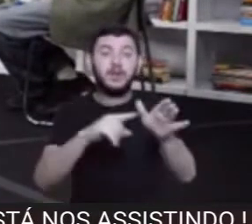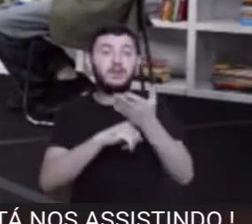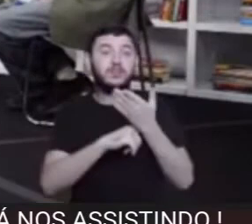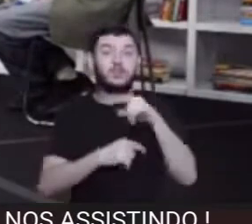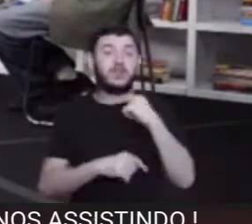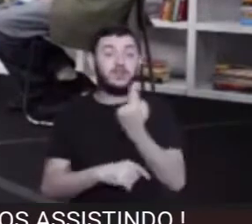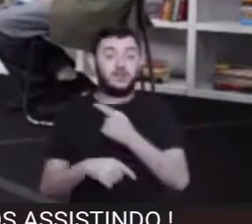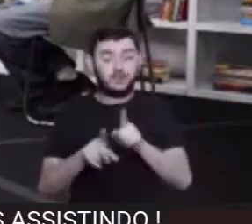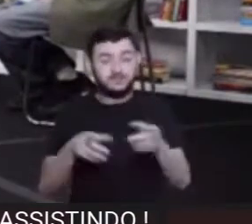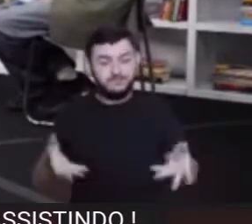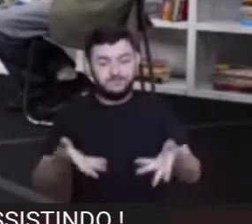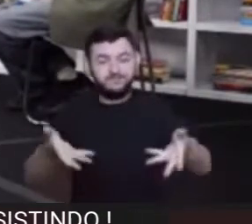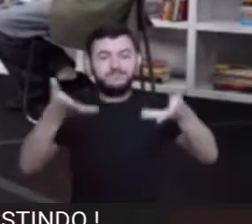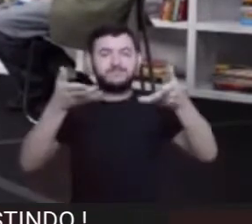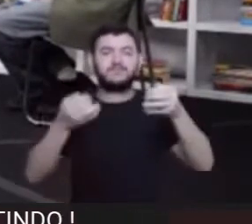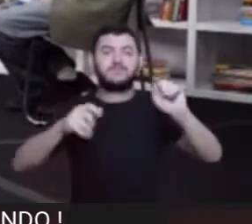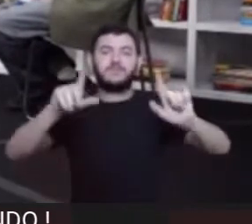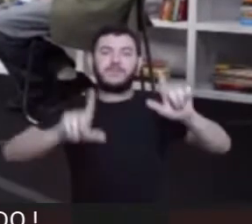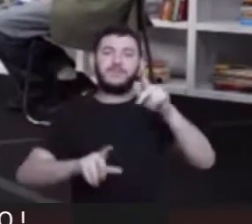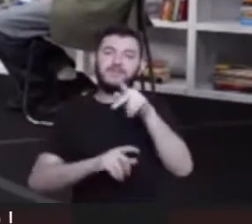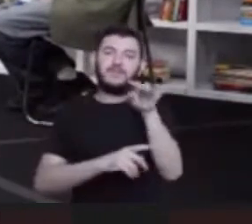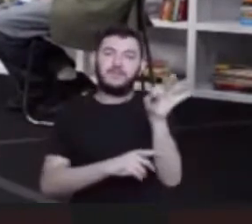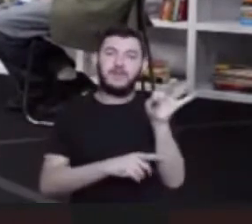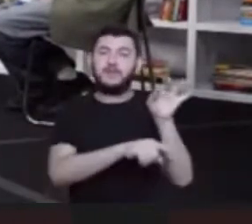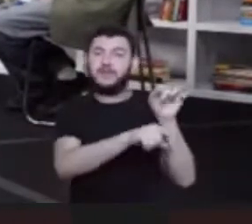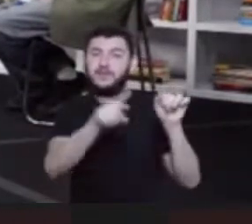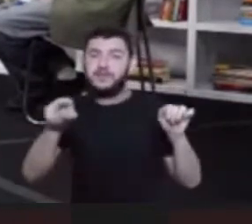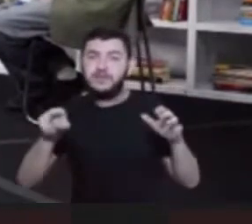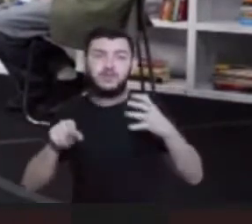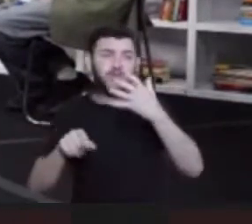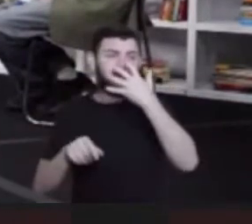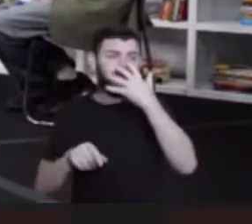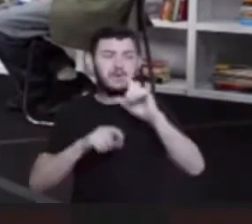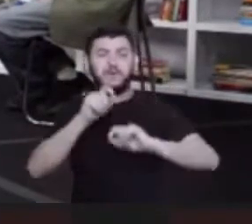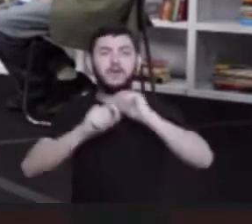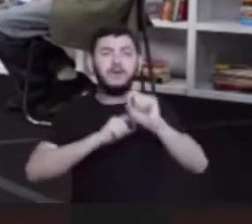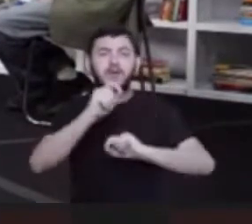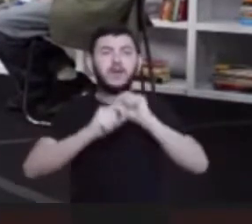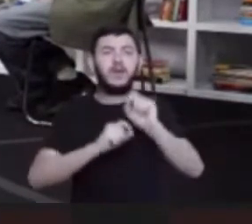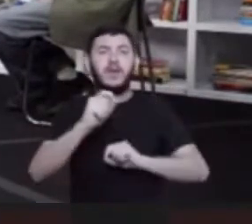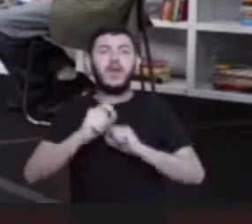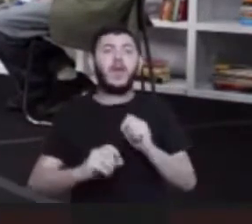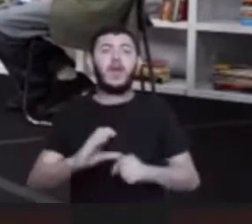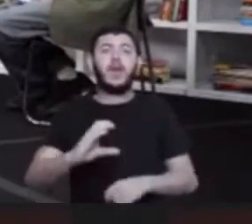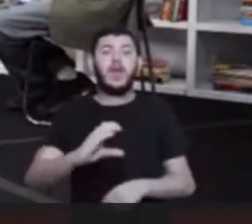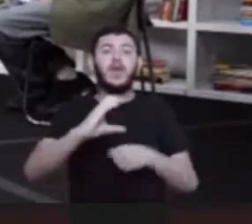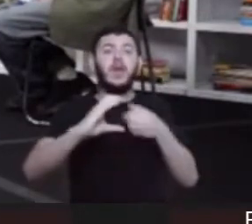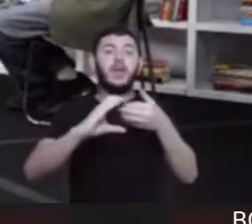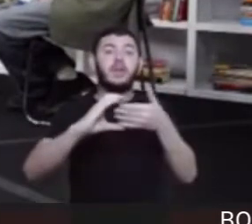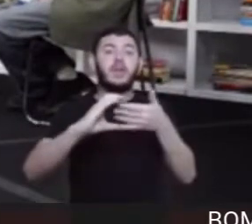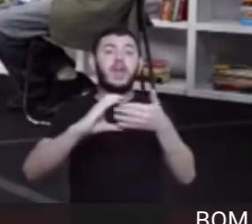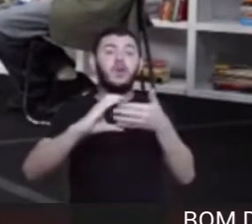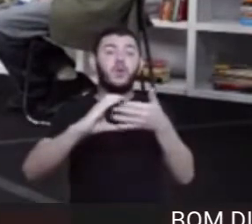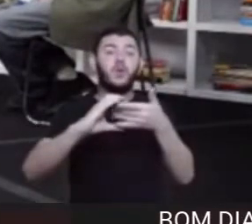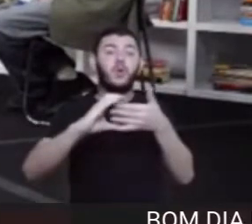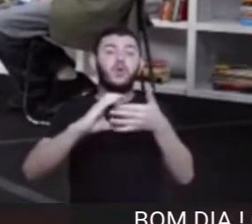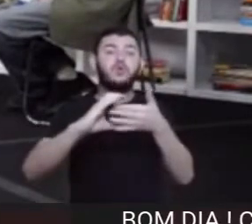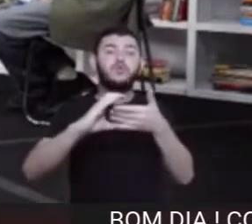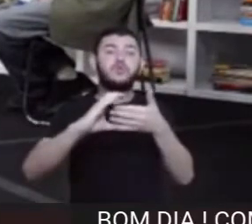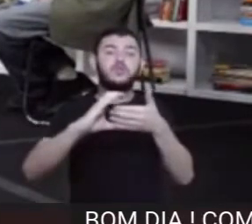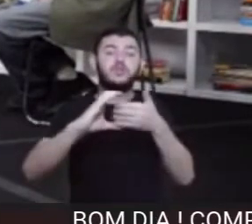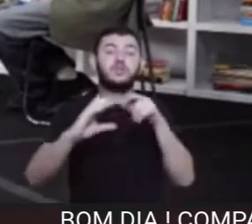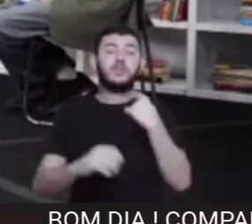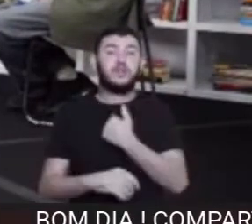ver aí, logo na imagem, o QR Code. A gente pede para você colocar o celular, poder fazer uma